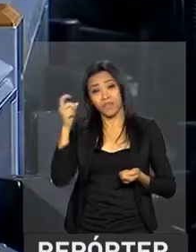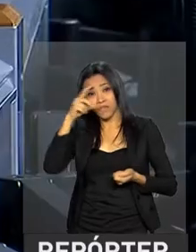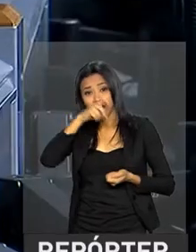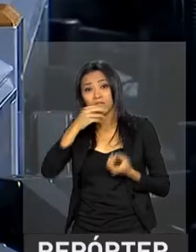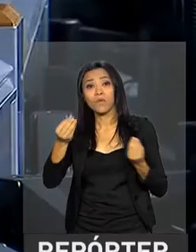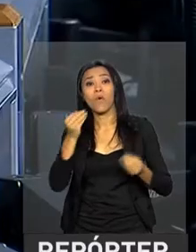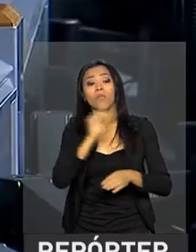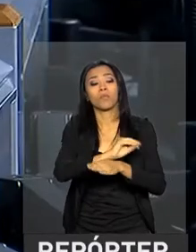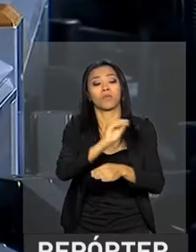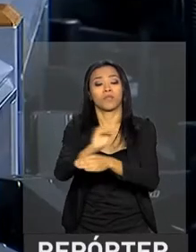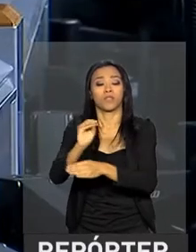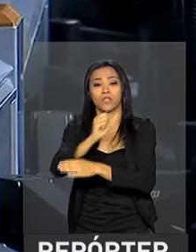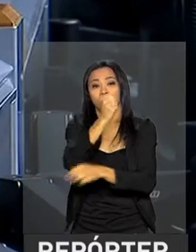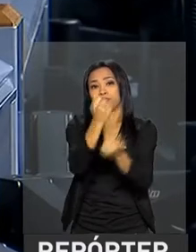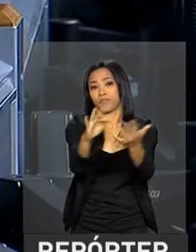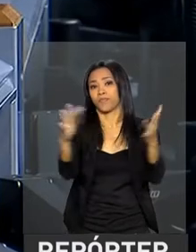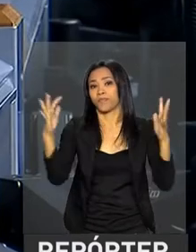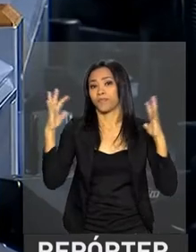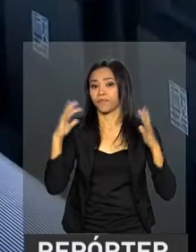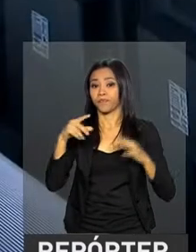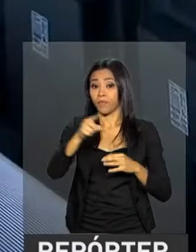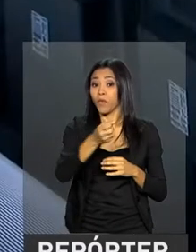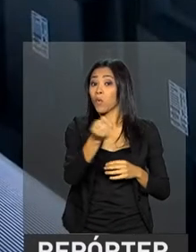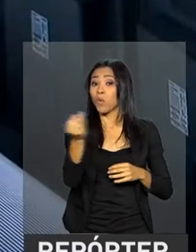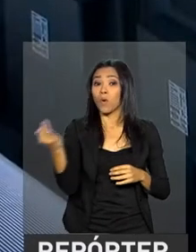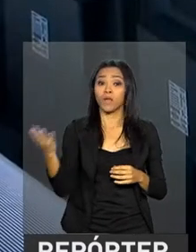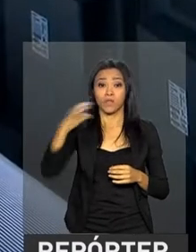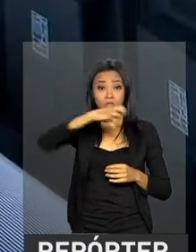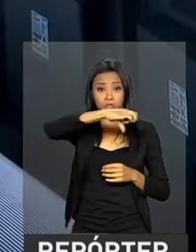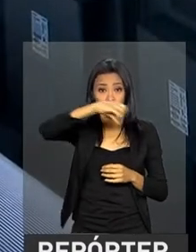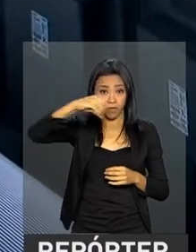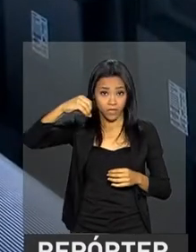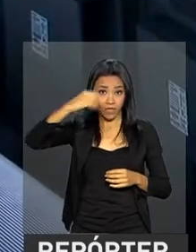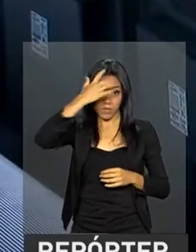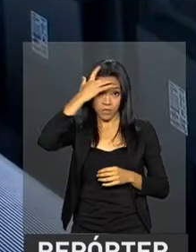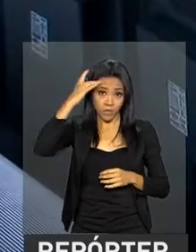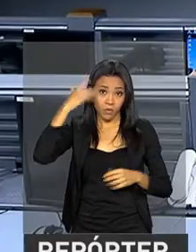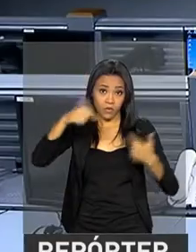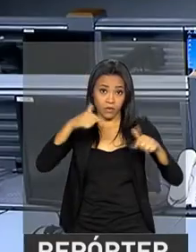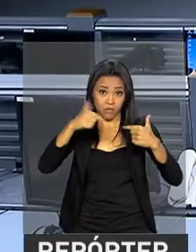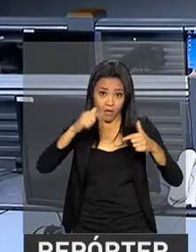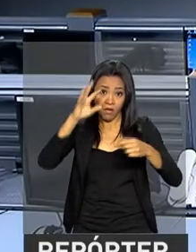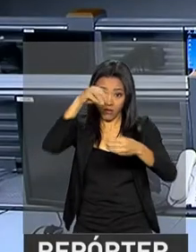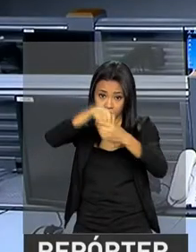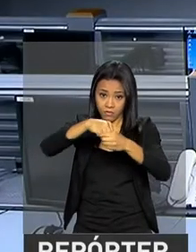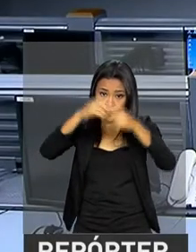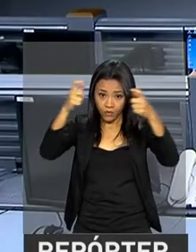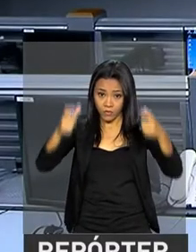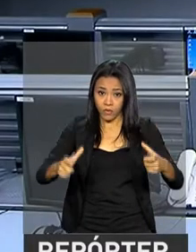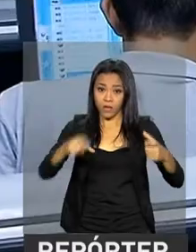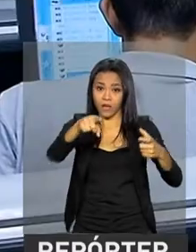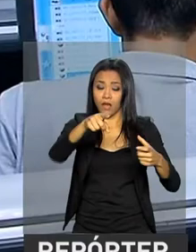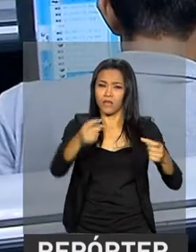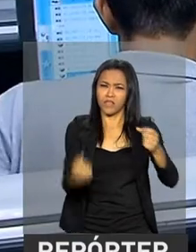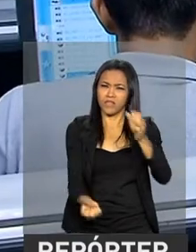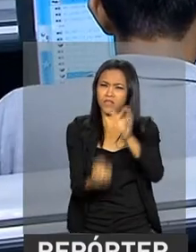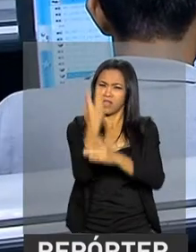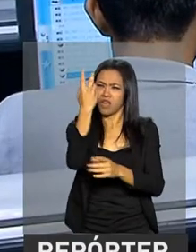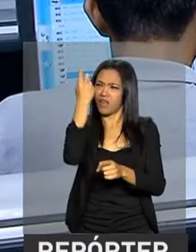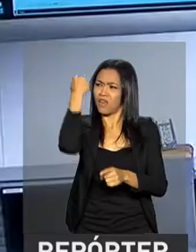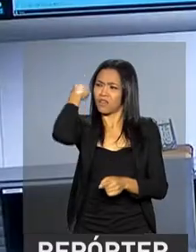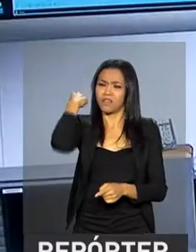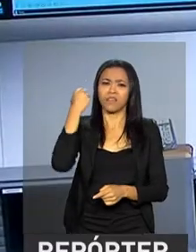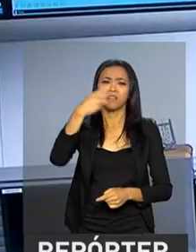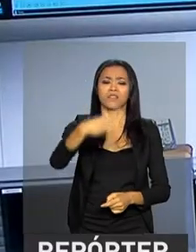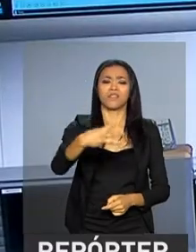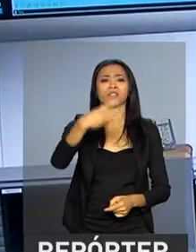ambiente. Cerca de 900 profissionais, entre civis e militares, trabalham no local. Desde que foi criado, há 34